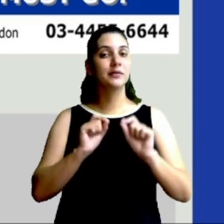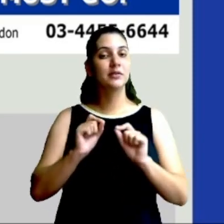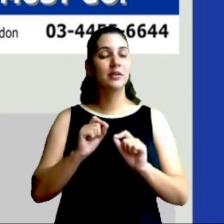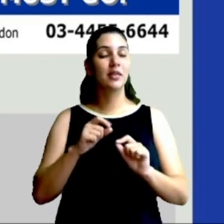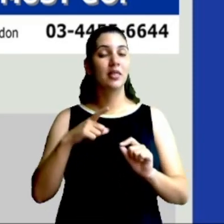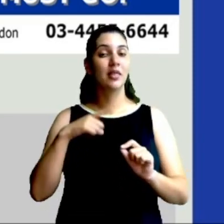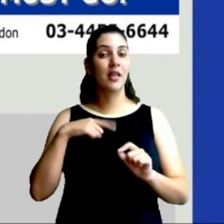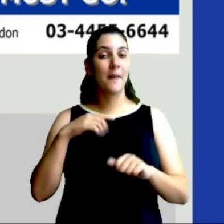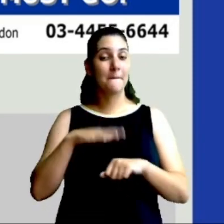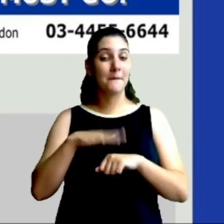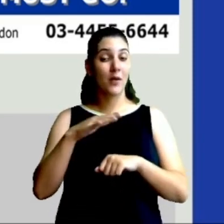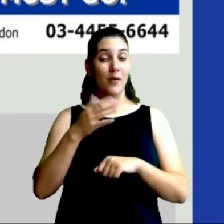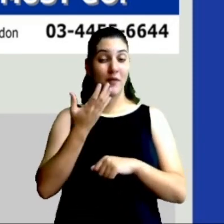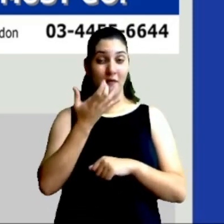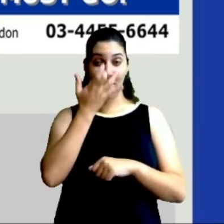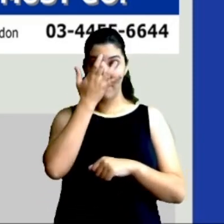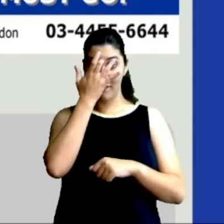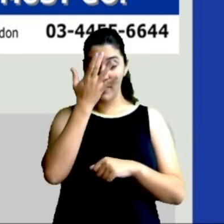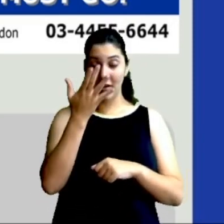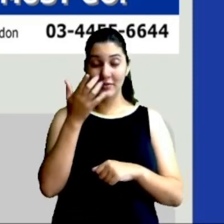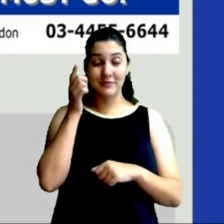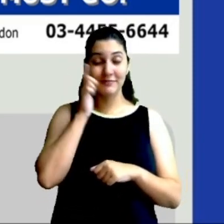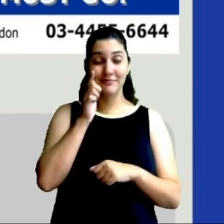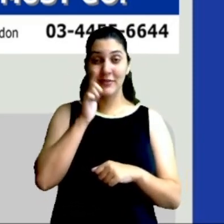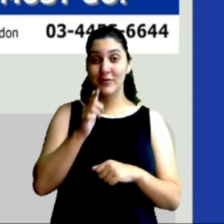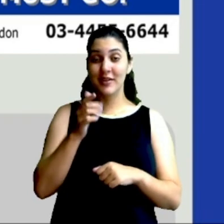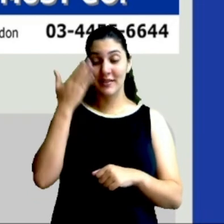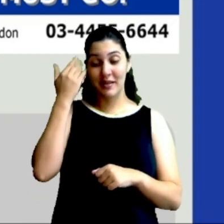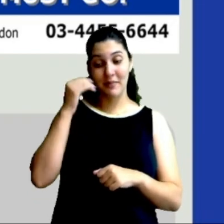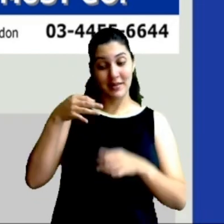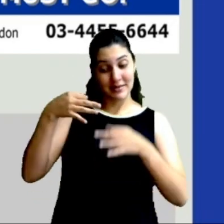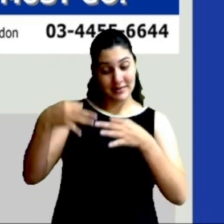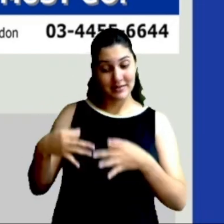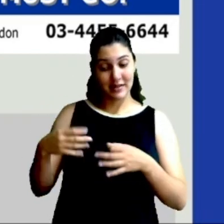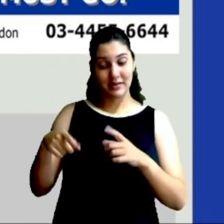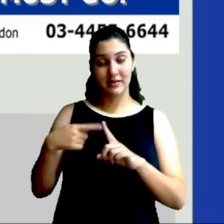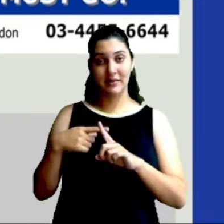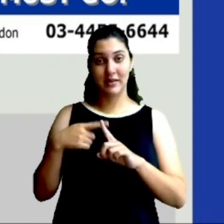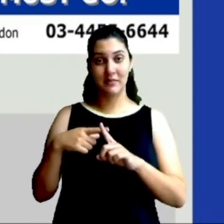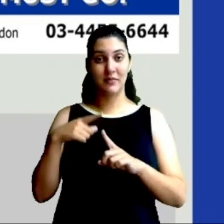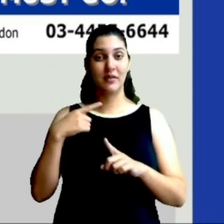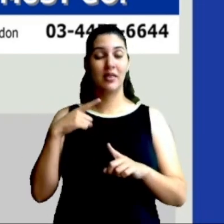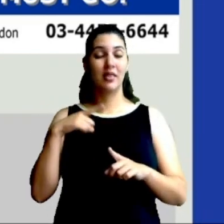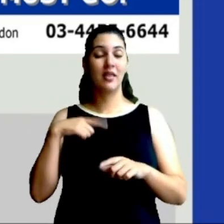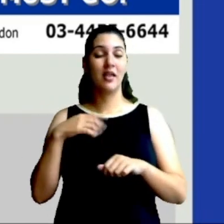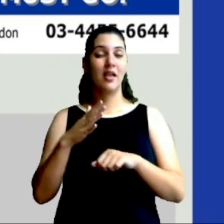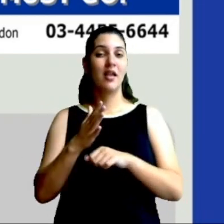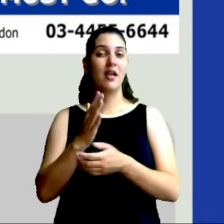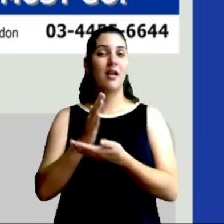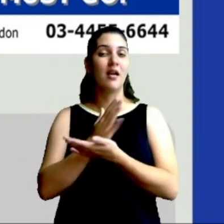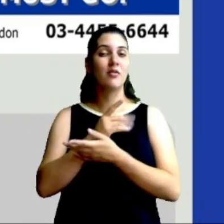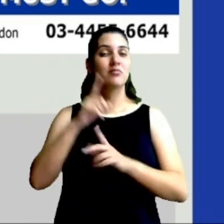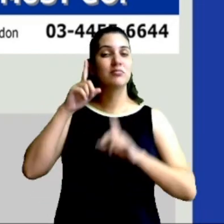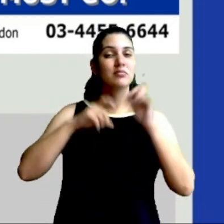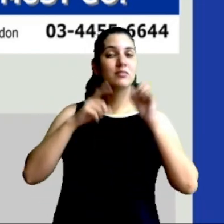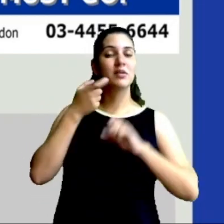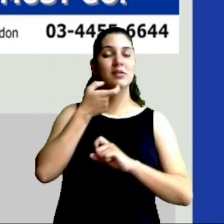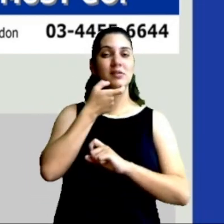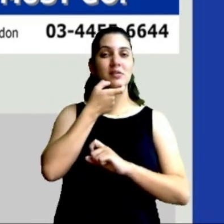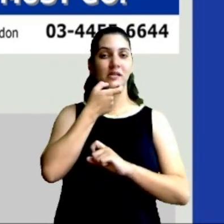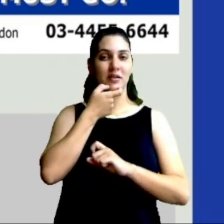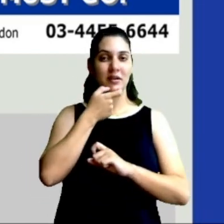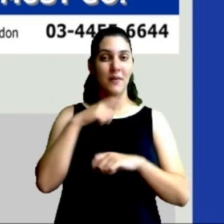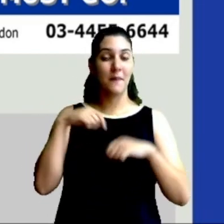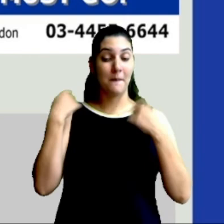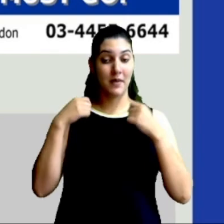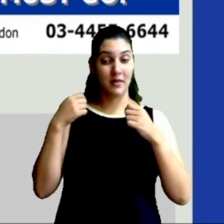tão fácil que a gente não consegue saber direito. Já que tem expressões aí em inglês, e a gente quando tem expressões em inglês, a gente